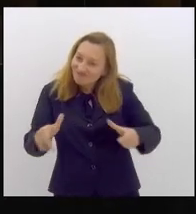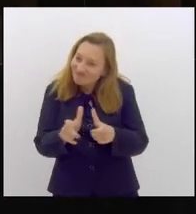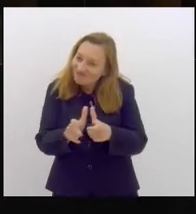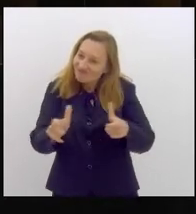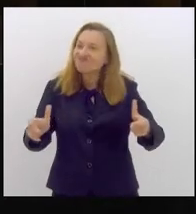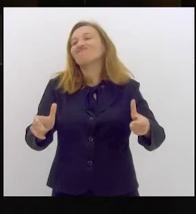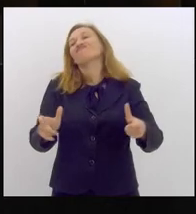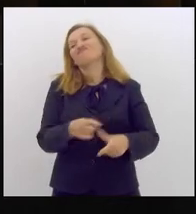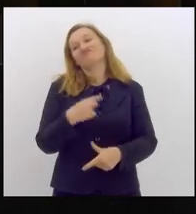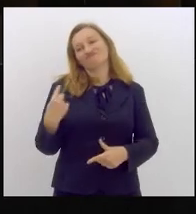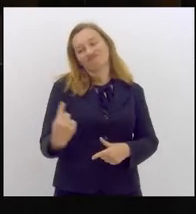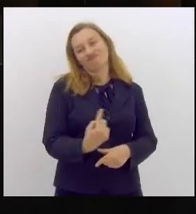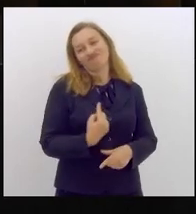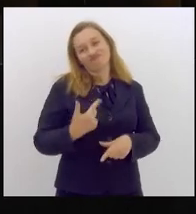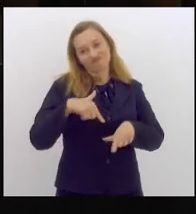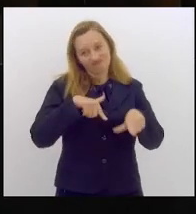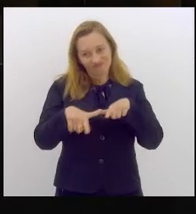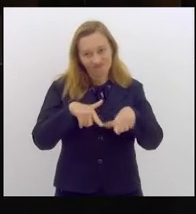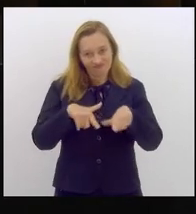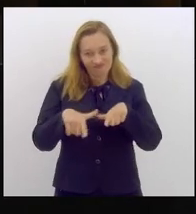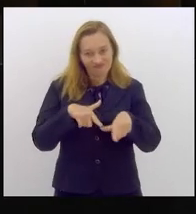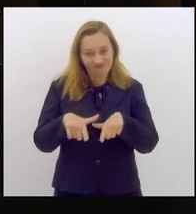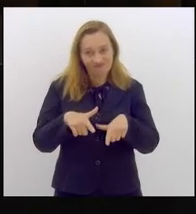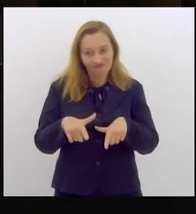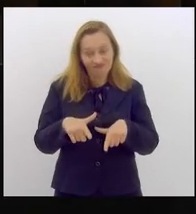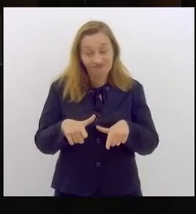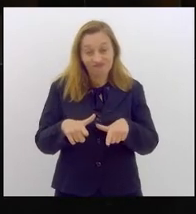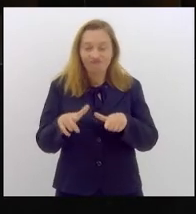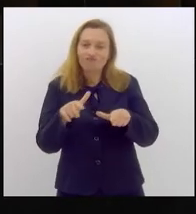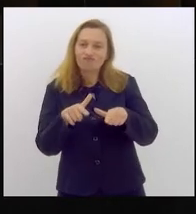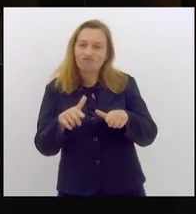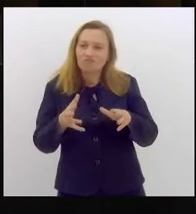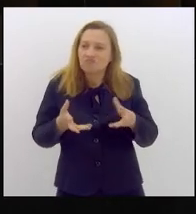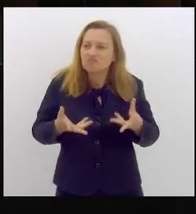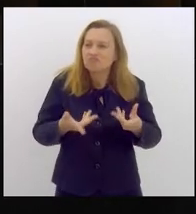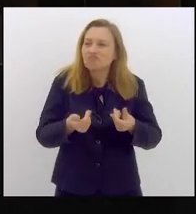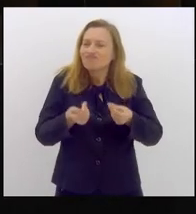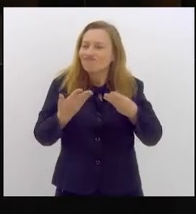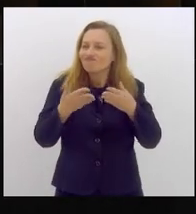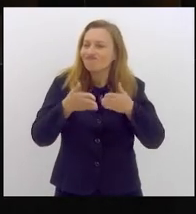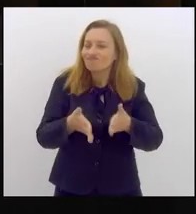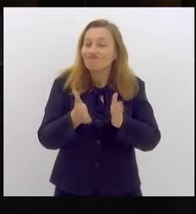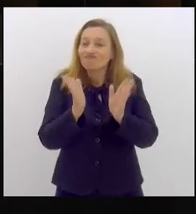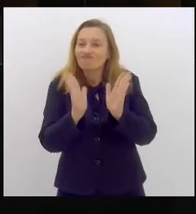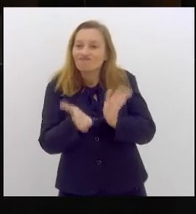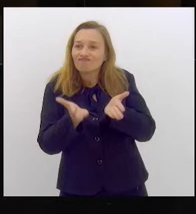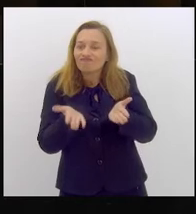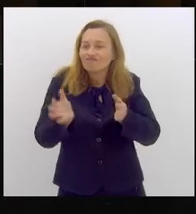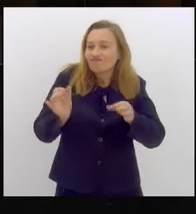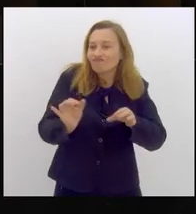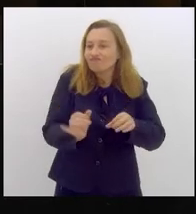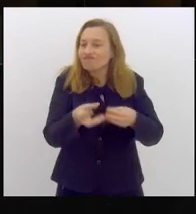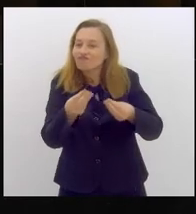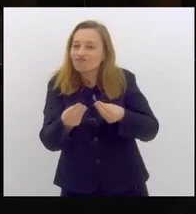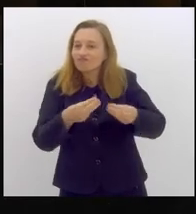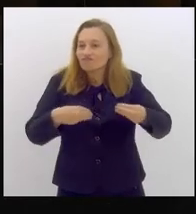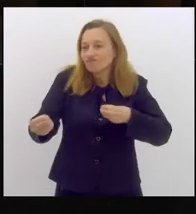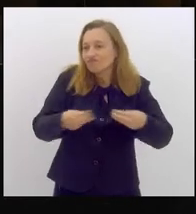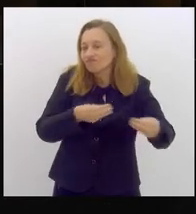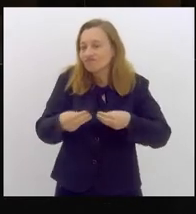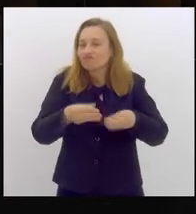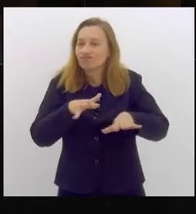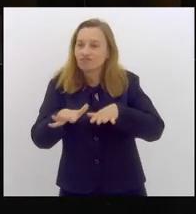enorme na nossa mandata, que tem feito um trabalho central hoje, articulada com os movimentos